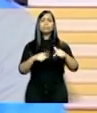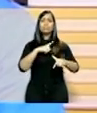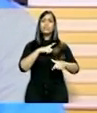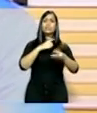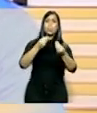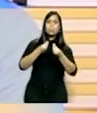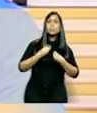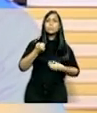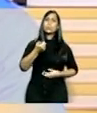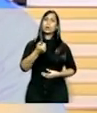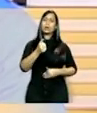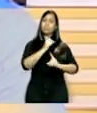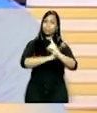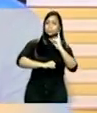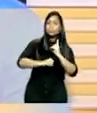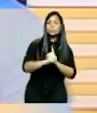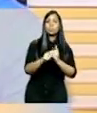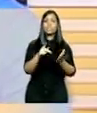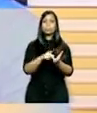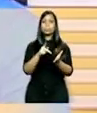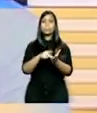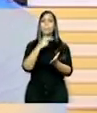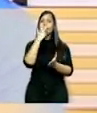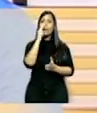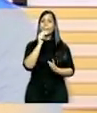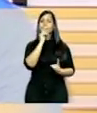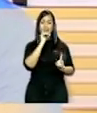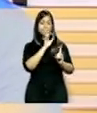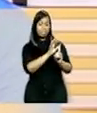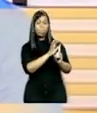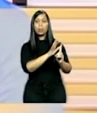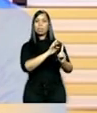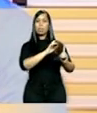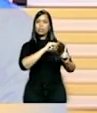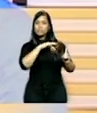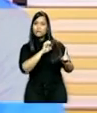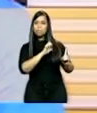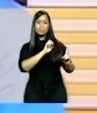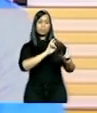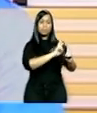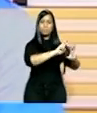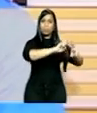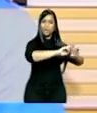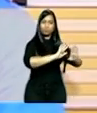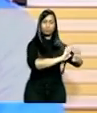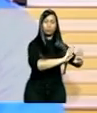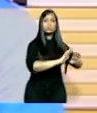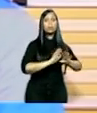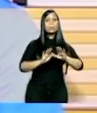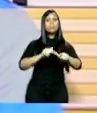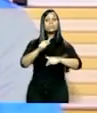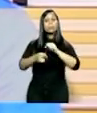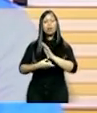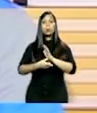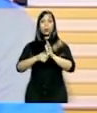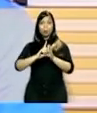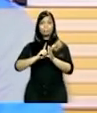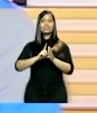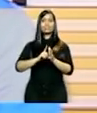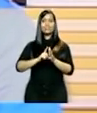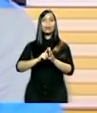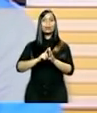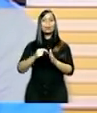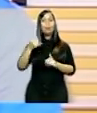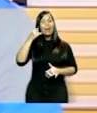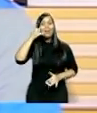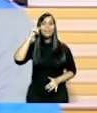muito pouco para a sociedade, né? Na verdade, ele isola o cidadão que pratica um crime, que pratica uma ameaça, enfim. Mas o trabalho preventivo, ele é muito mais eficiente, porque ele cria